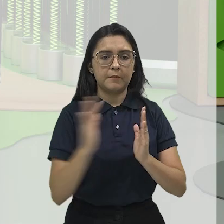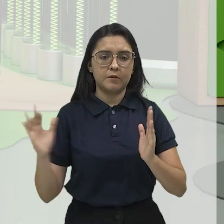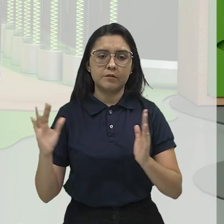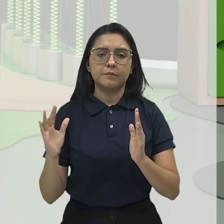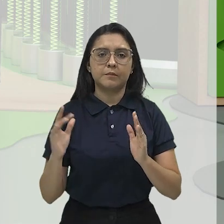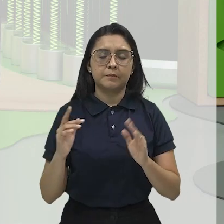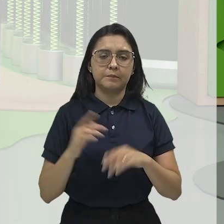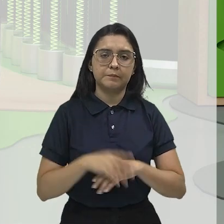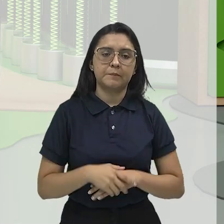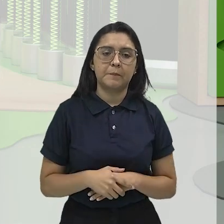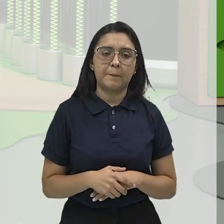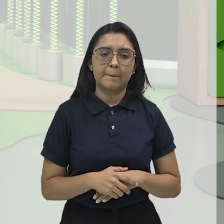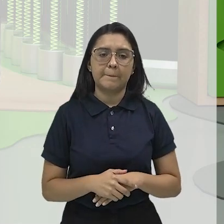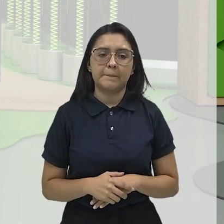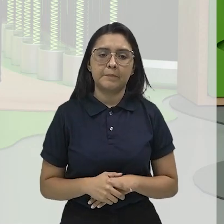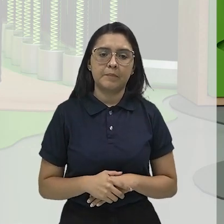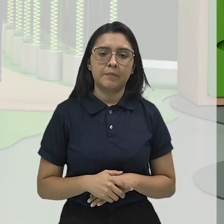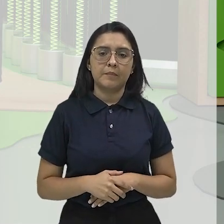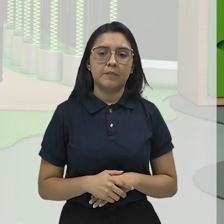a fecundação.